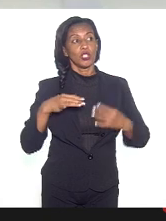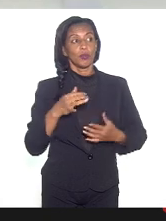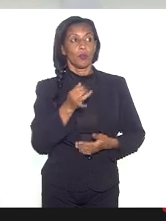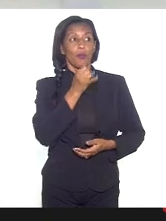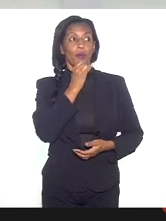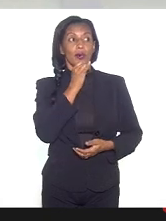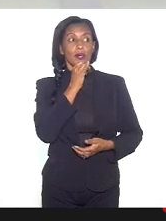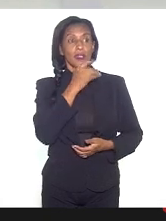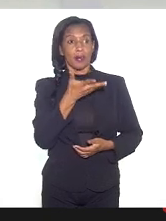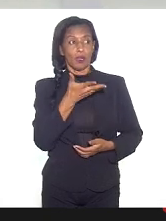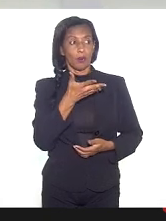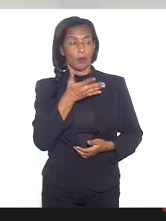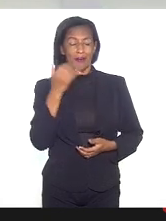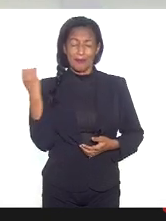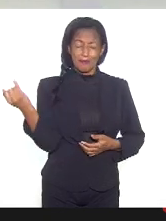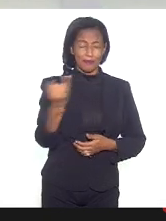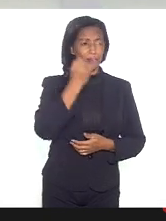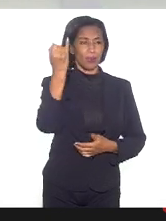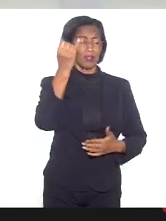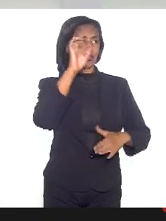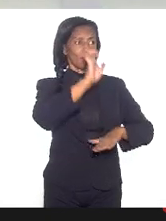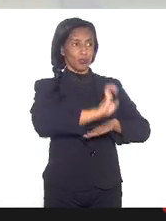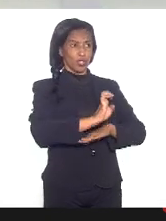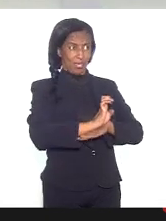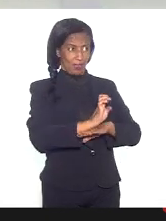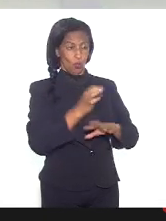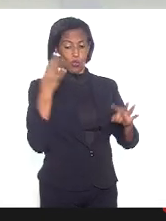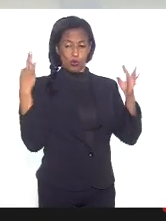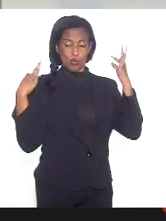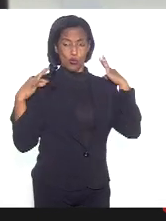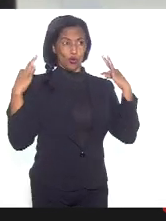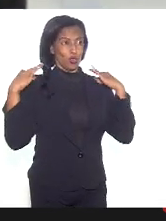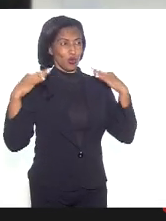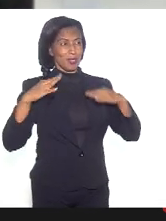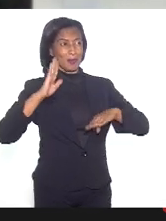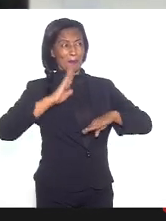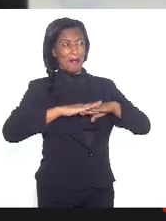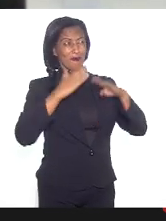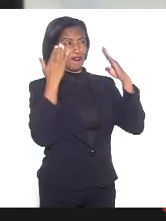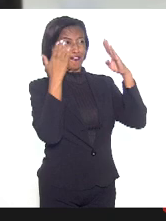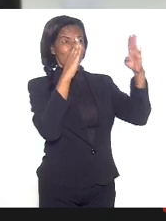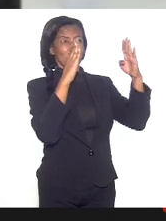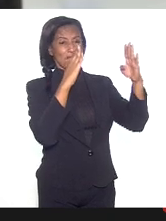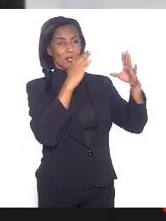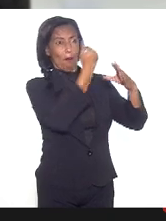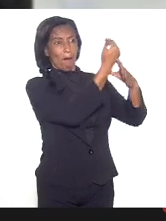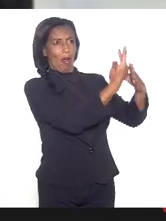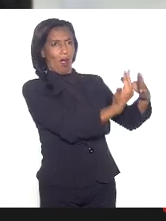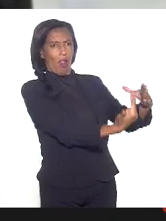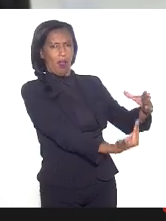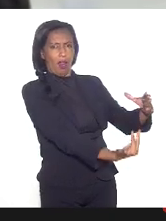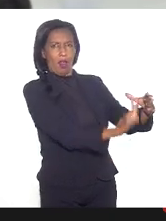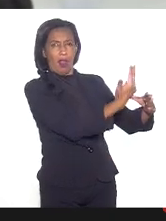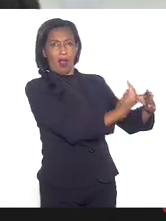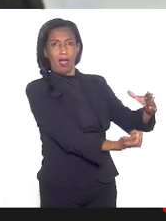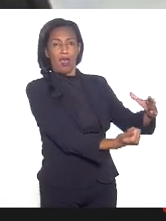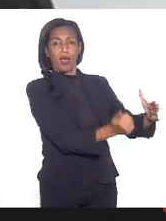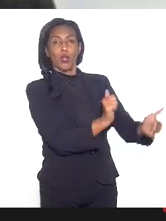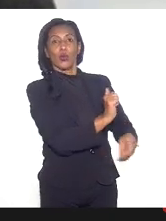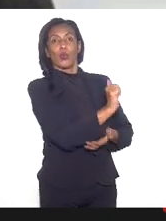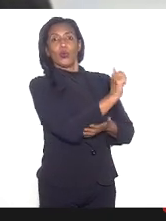atividade essencial para o nosso estado, os turistas são mais vítimas de afogamentos do que